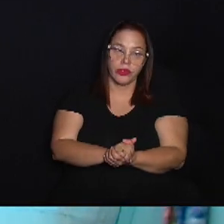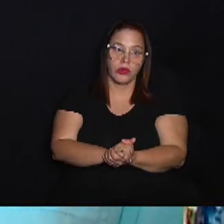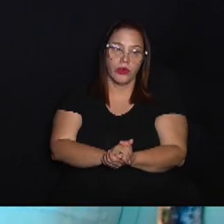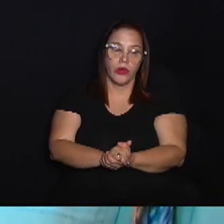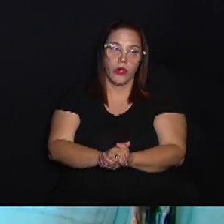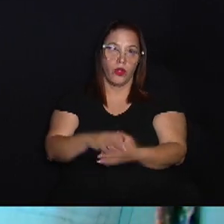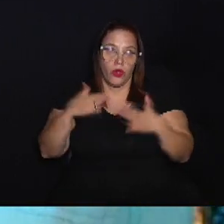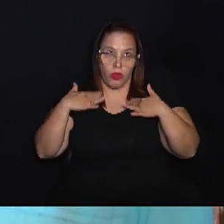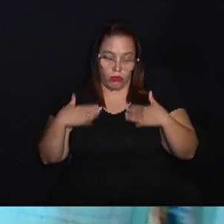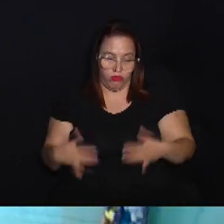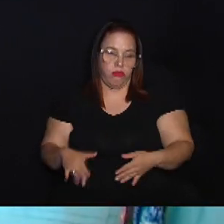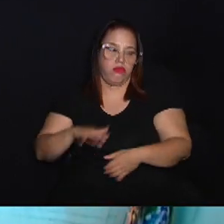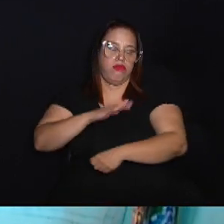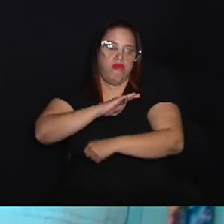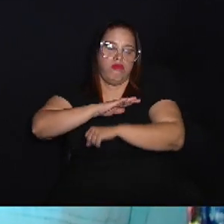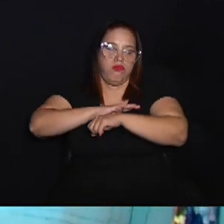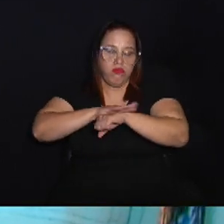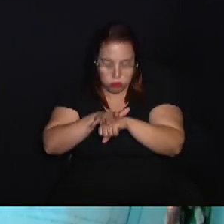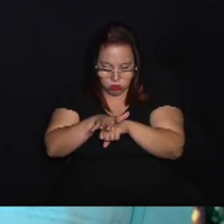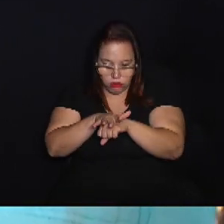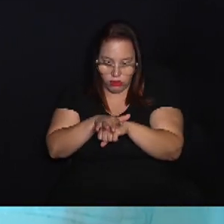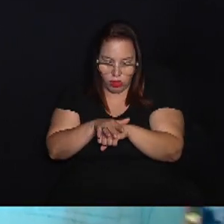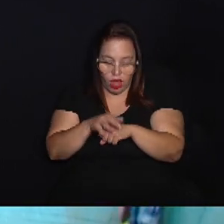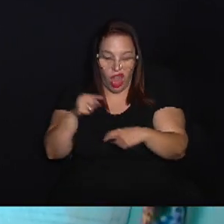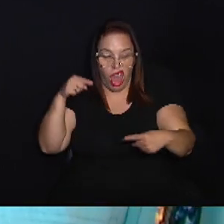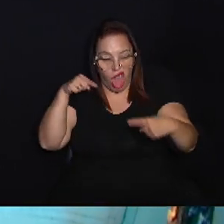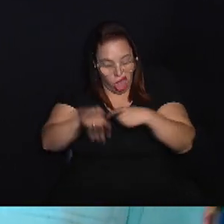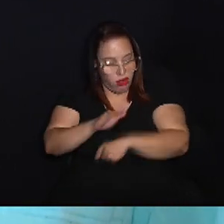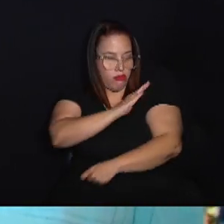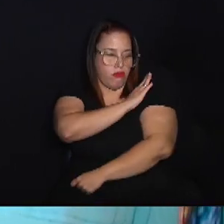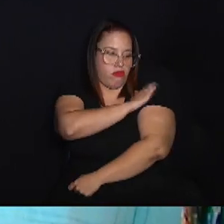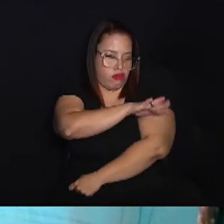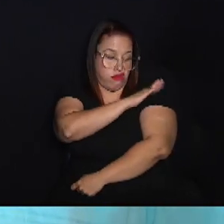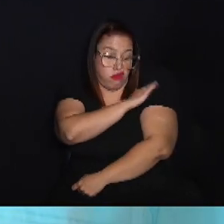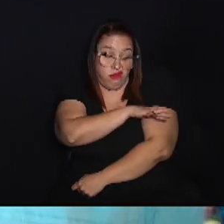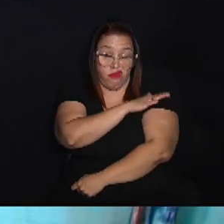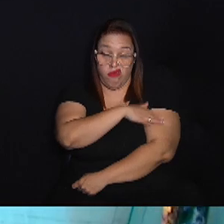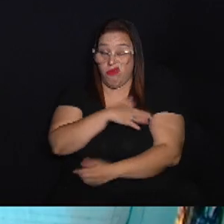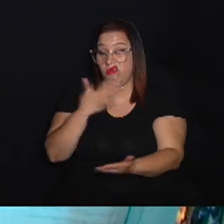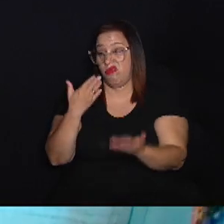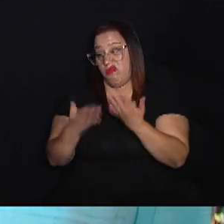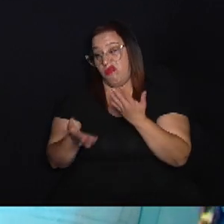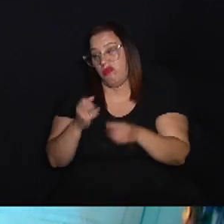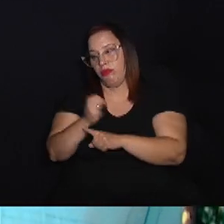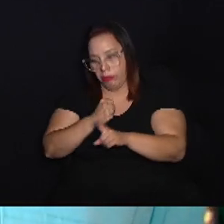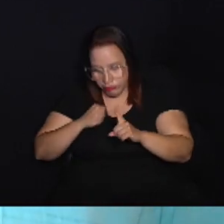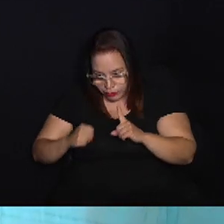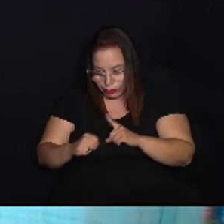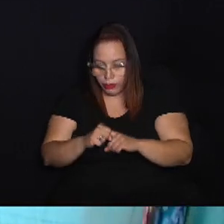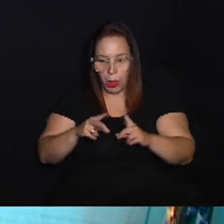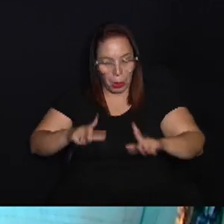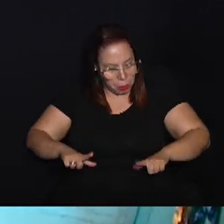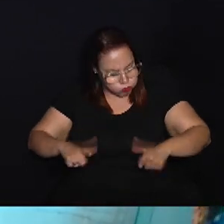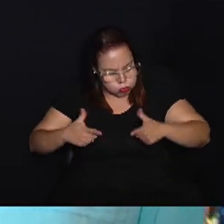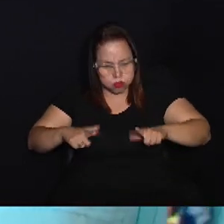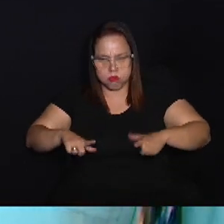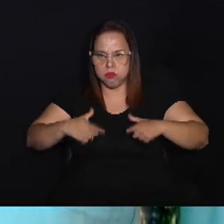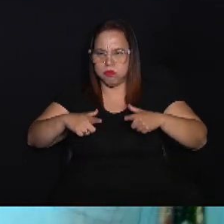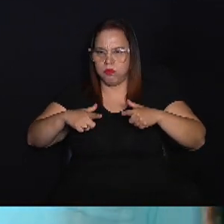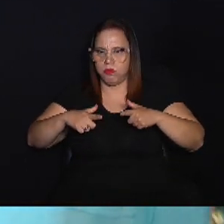racismo, né, contra os preconceitos, contra todas as desigualdades sociais, né, lutar pela